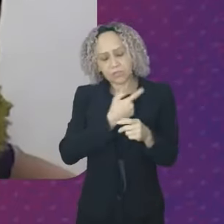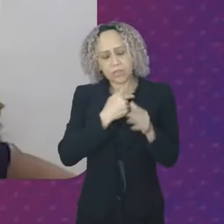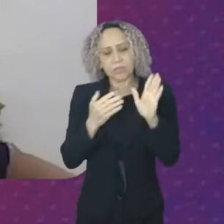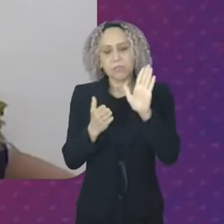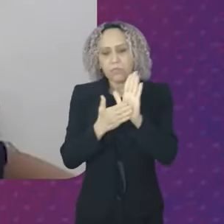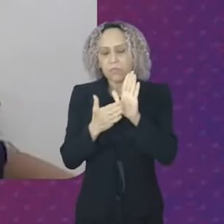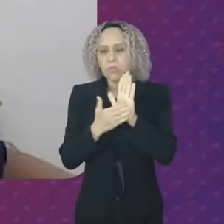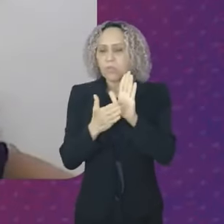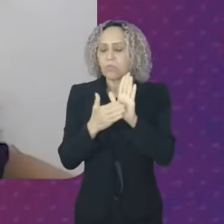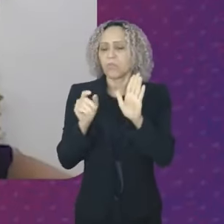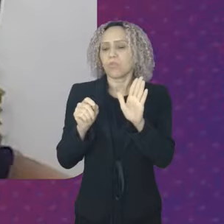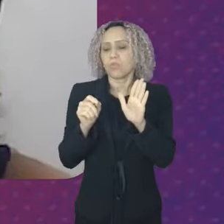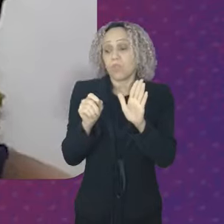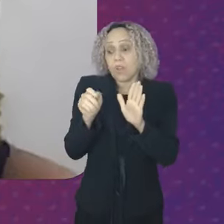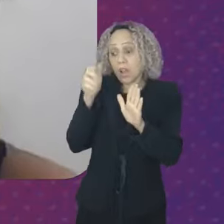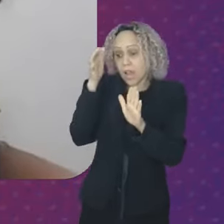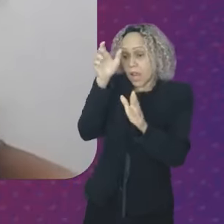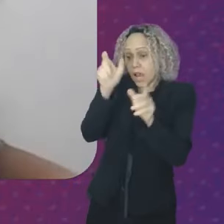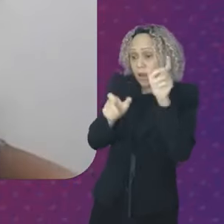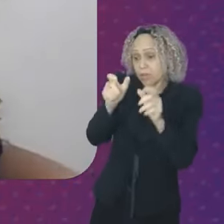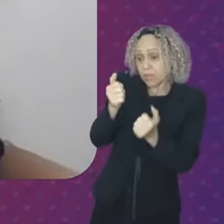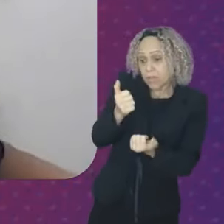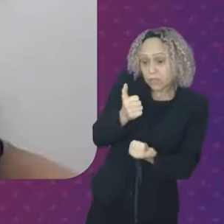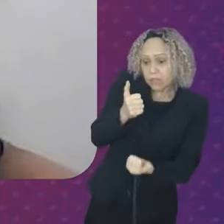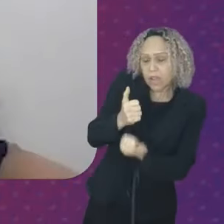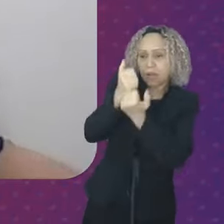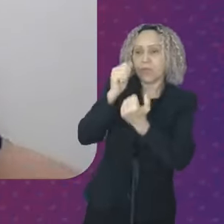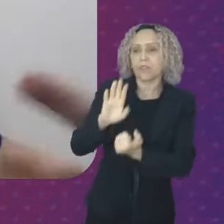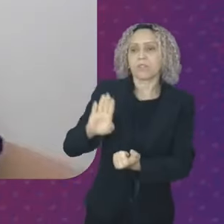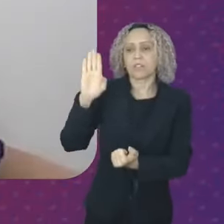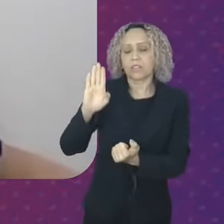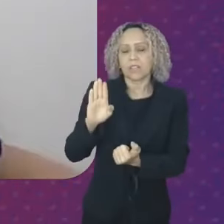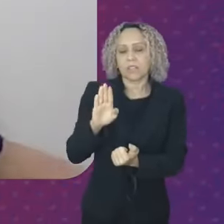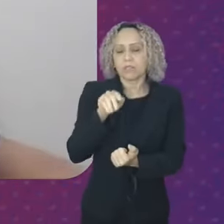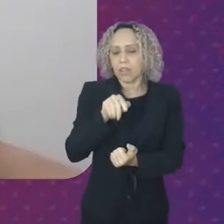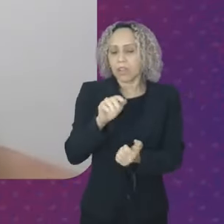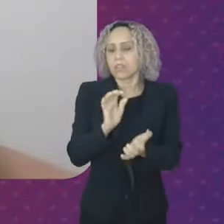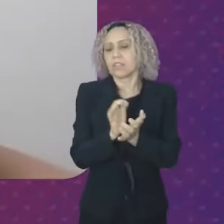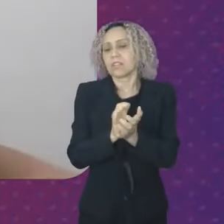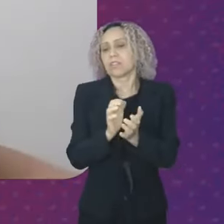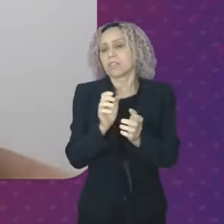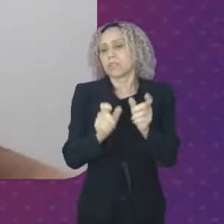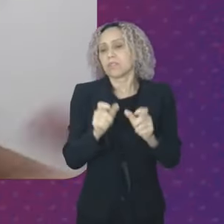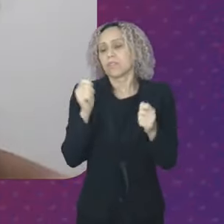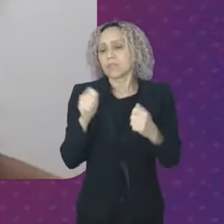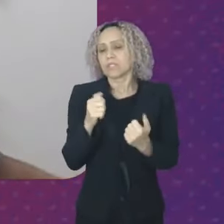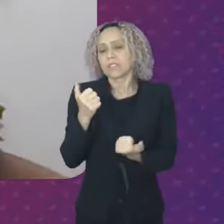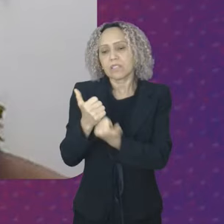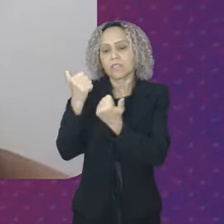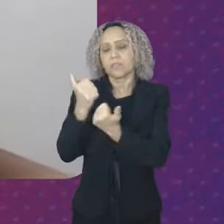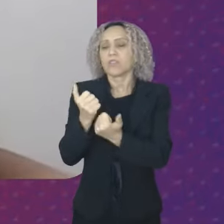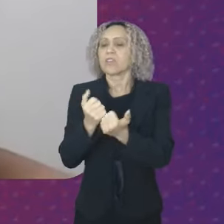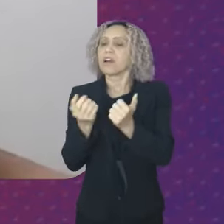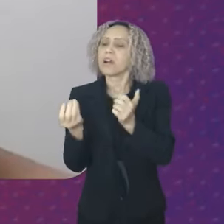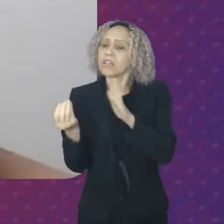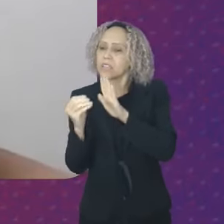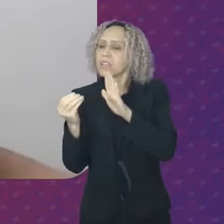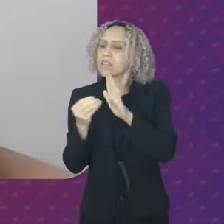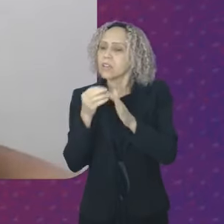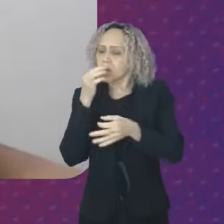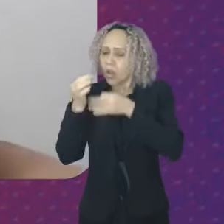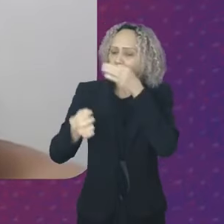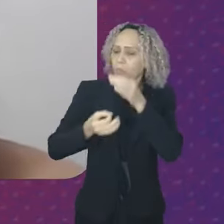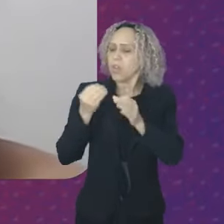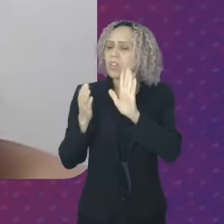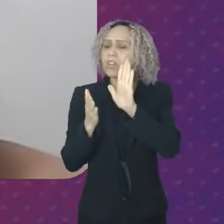para a elaboração dessa comunicação, que é o que vai dar o tom da sua pré-campanha e da sua campanha